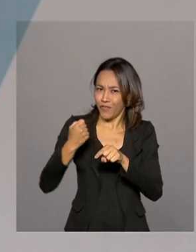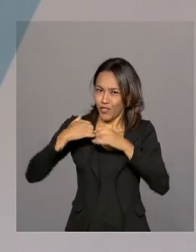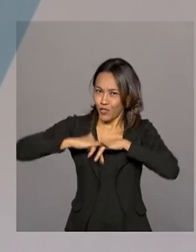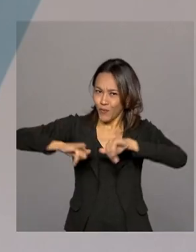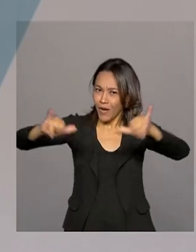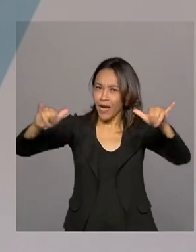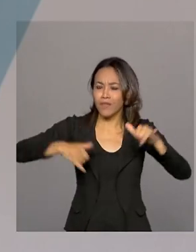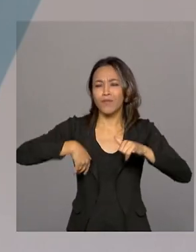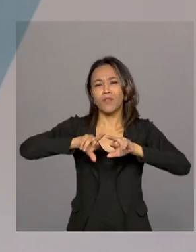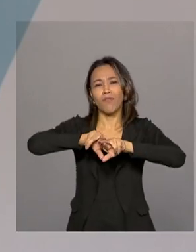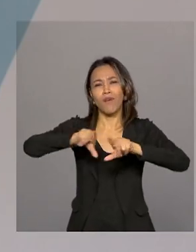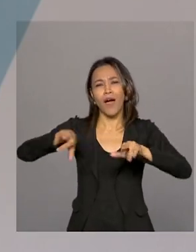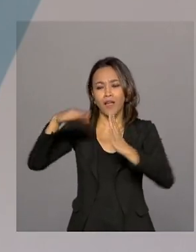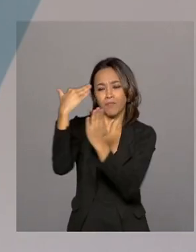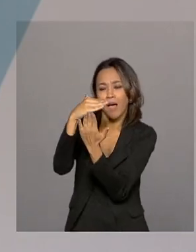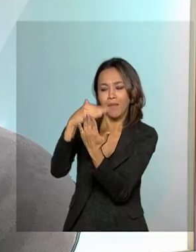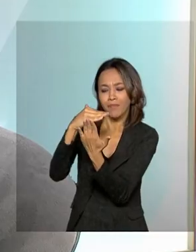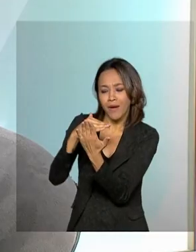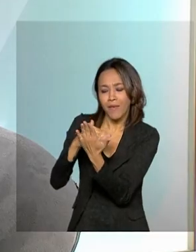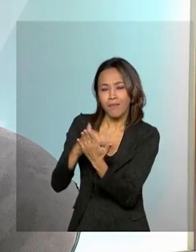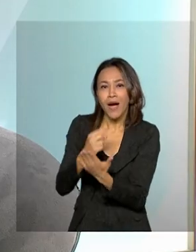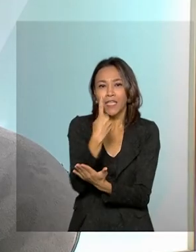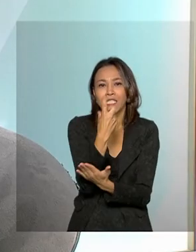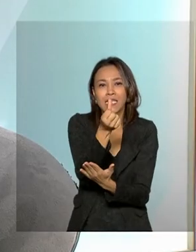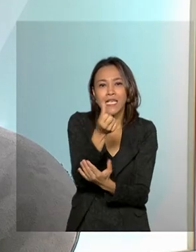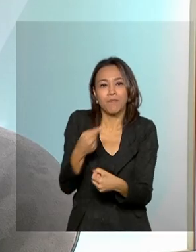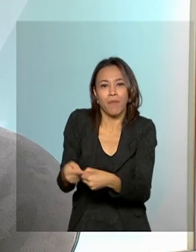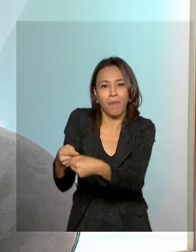uma série de ações para essas 16 prefeituras